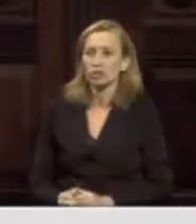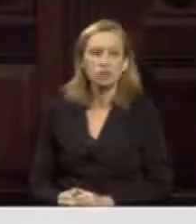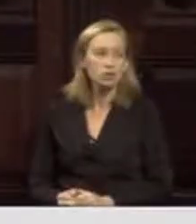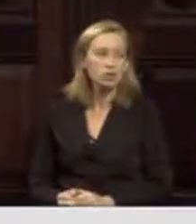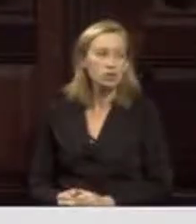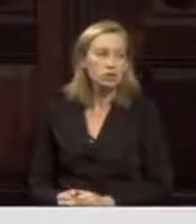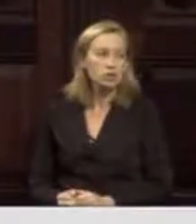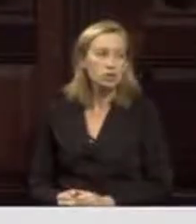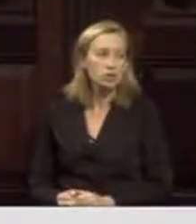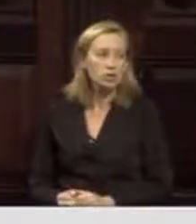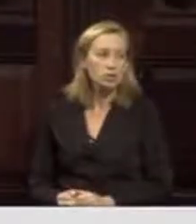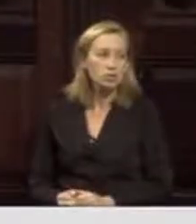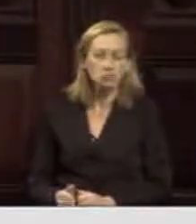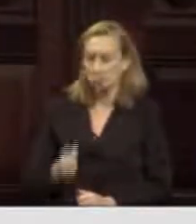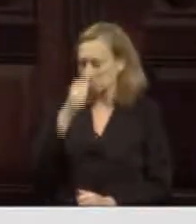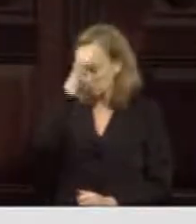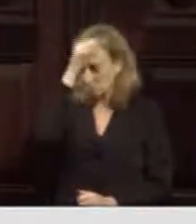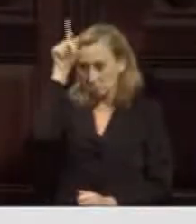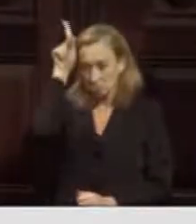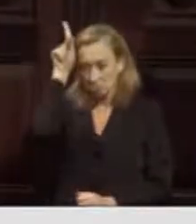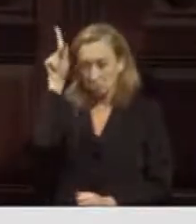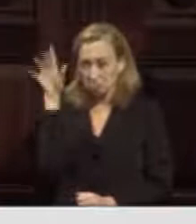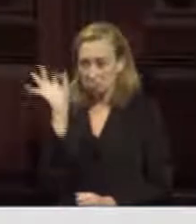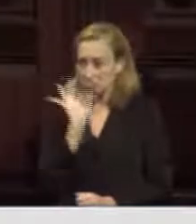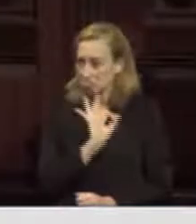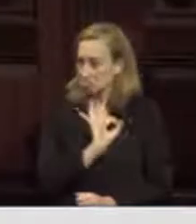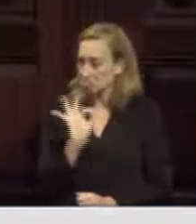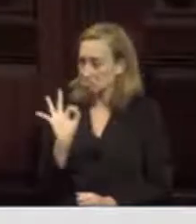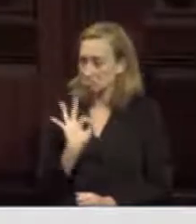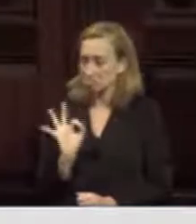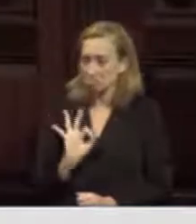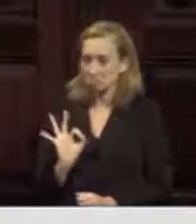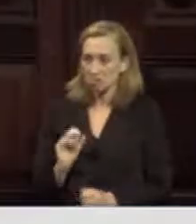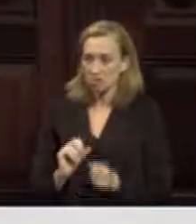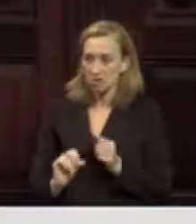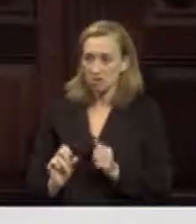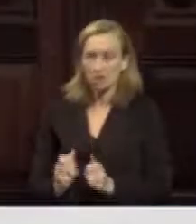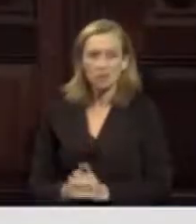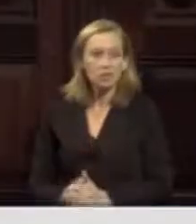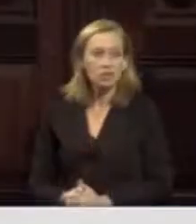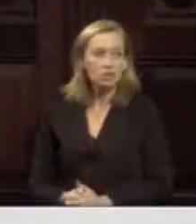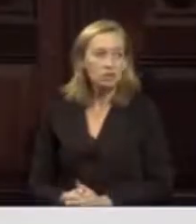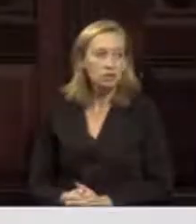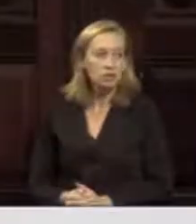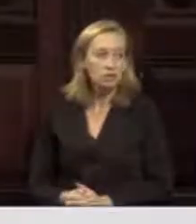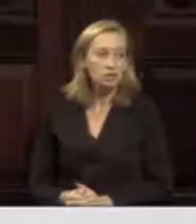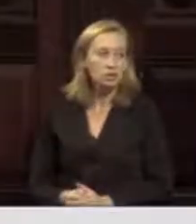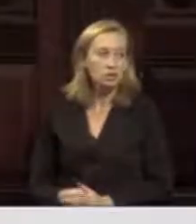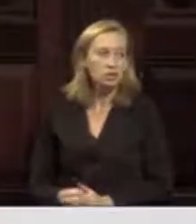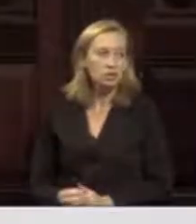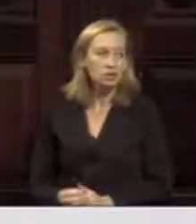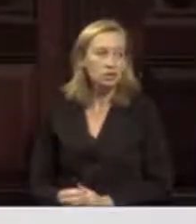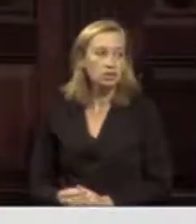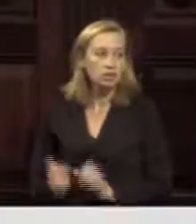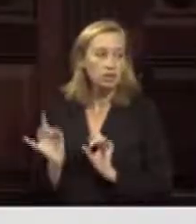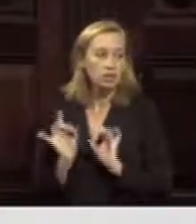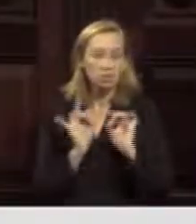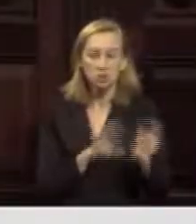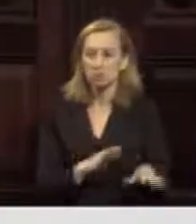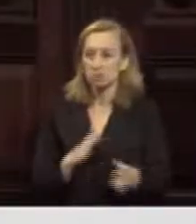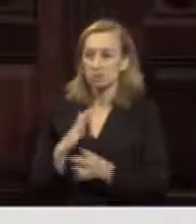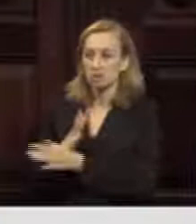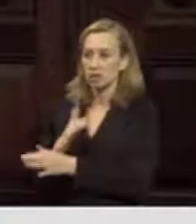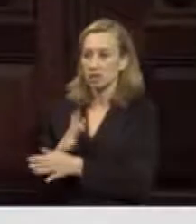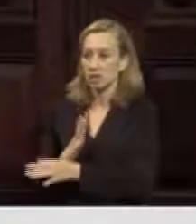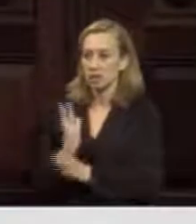municipais não atentam para a condição de abandono da cidade. E